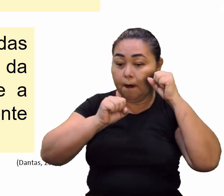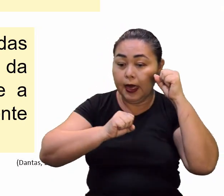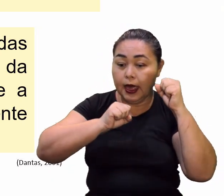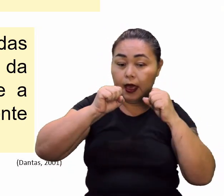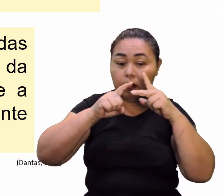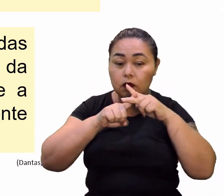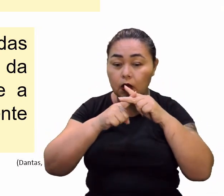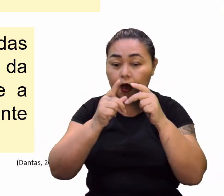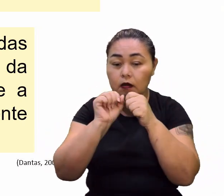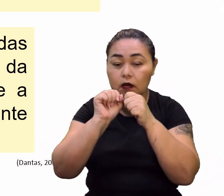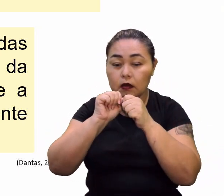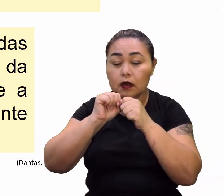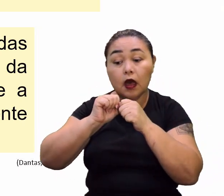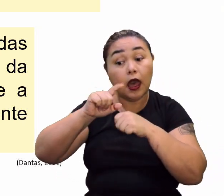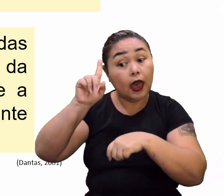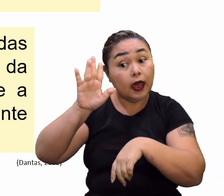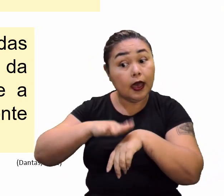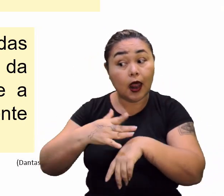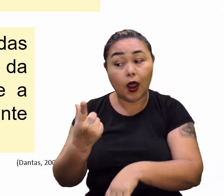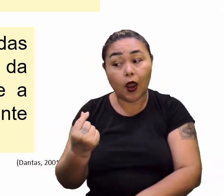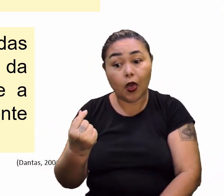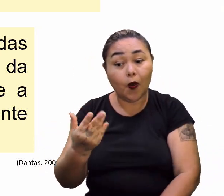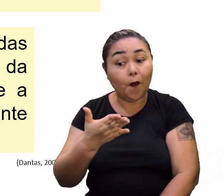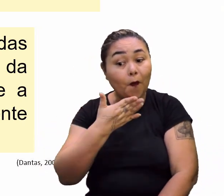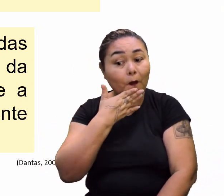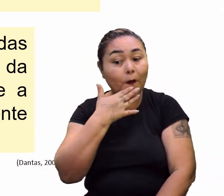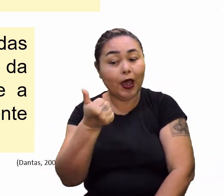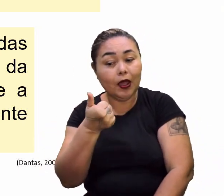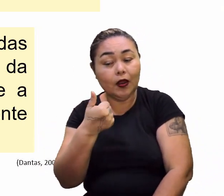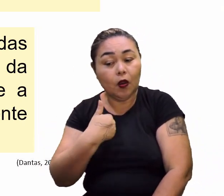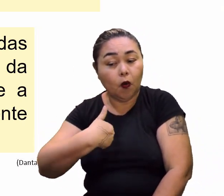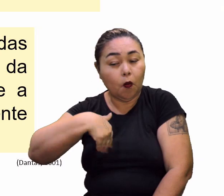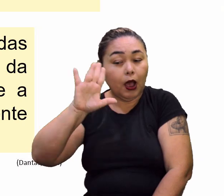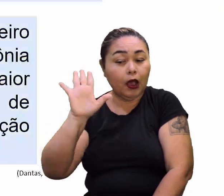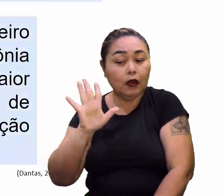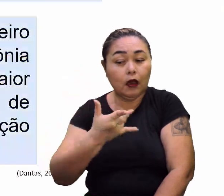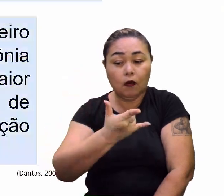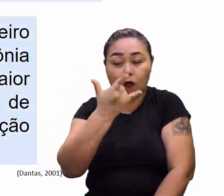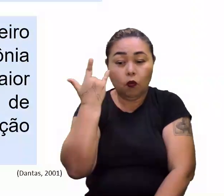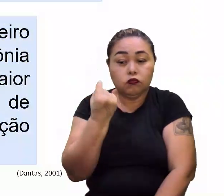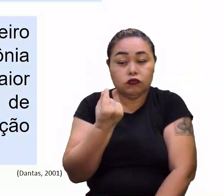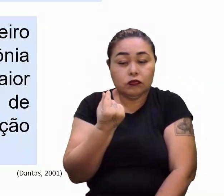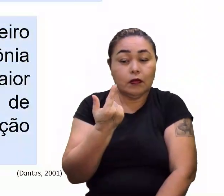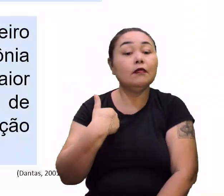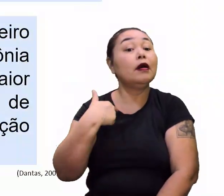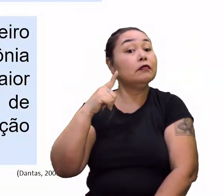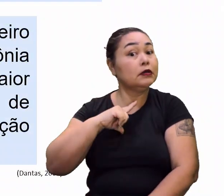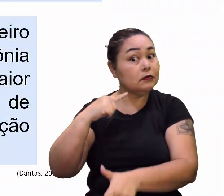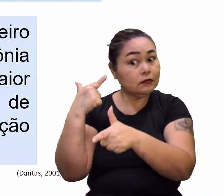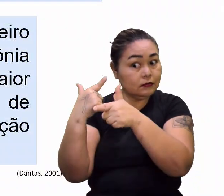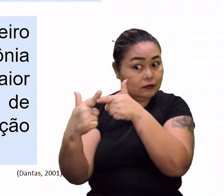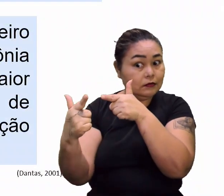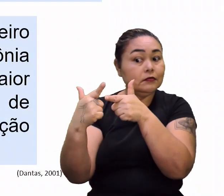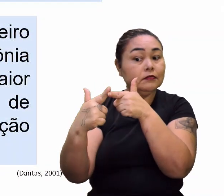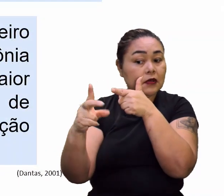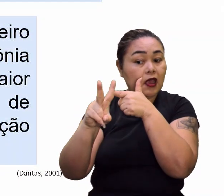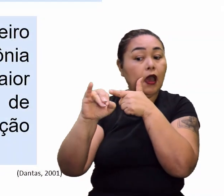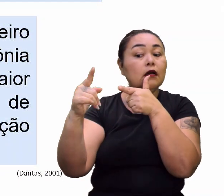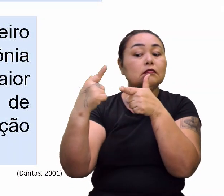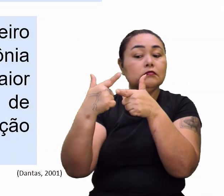era economicamente mais rentável. Isso vai gerar um problema, Rogério. Exatamente. Vai gerar um problema, porque